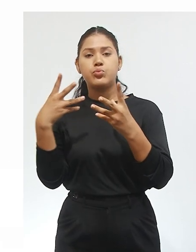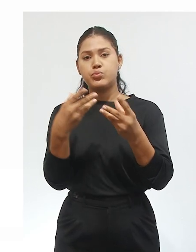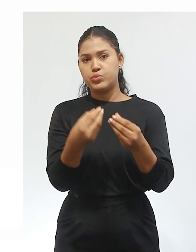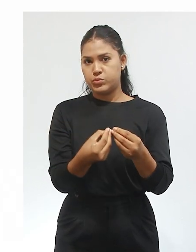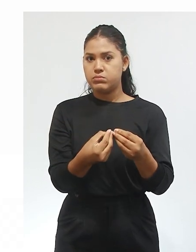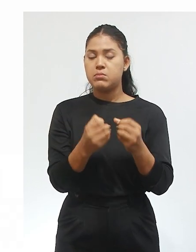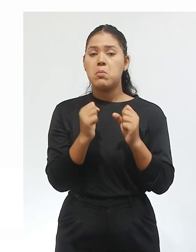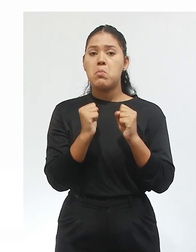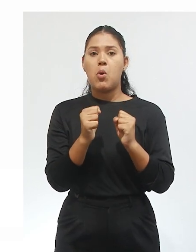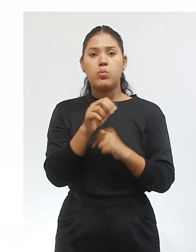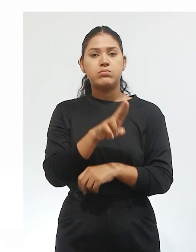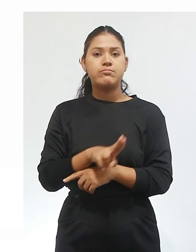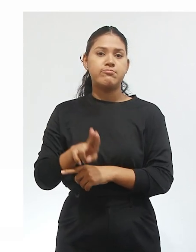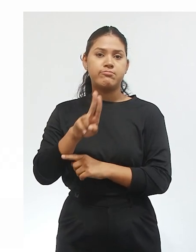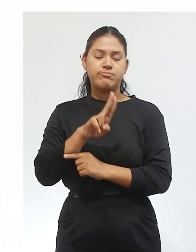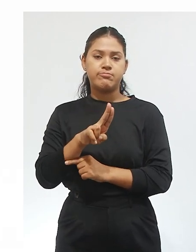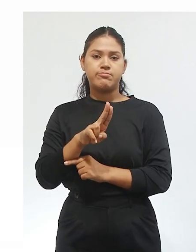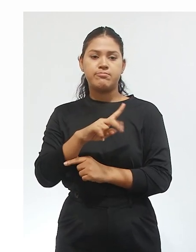todos, ok?